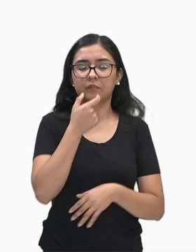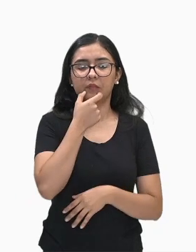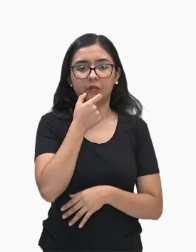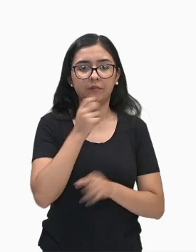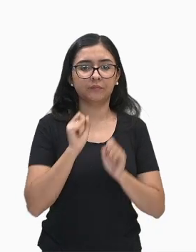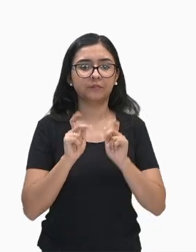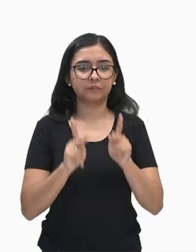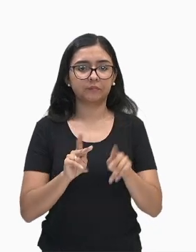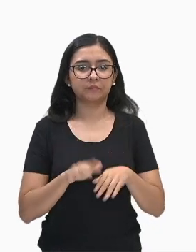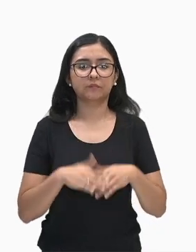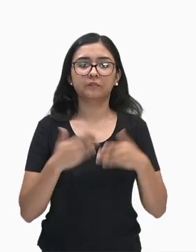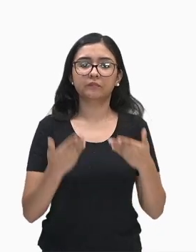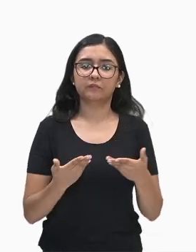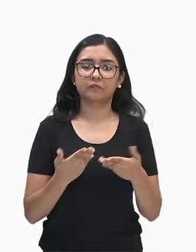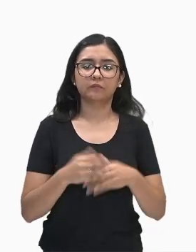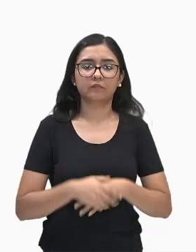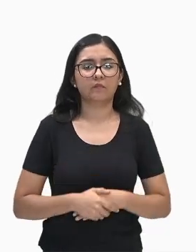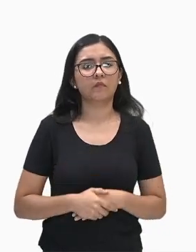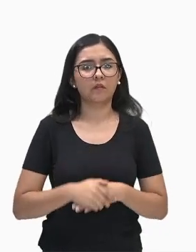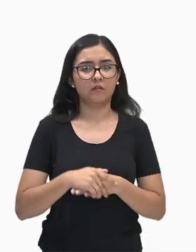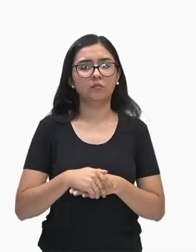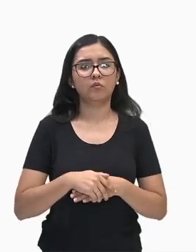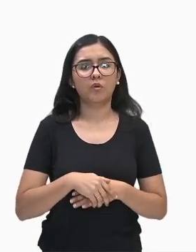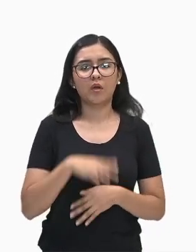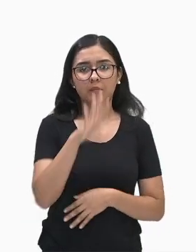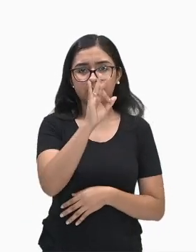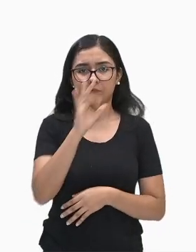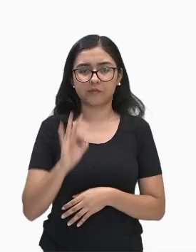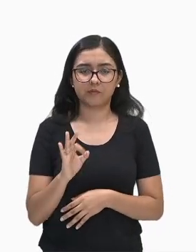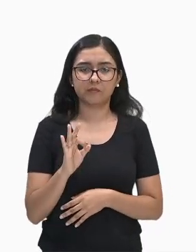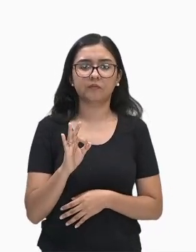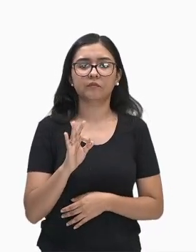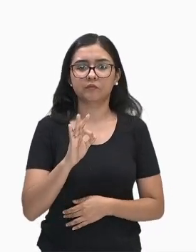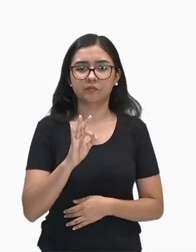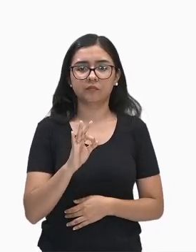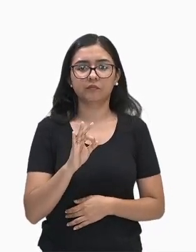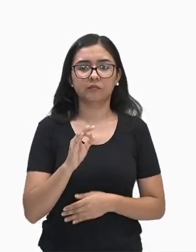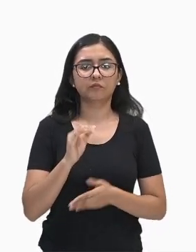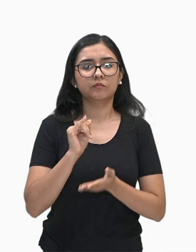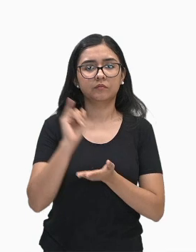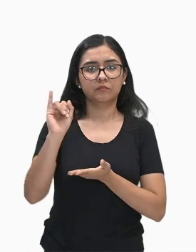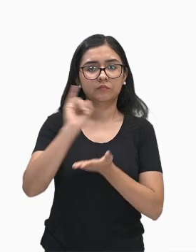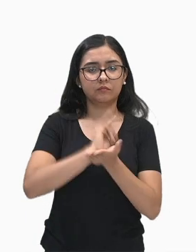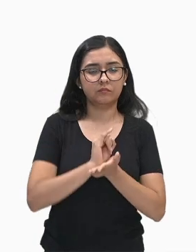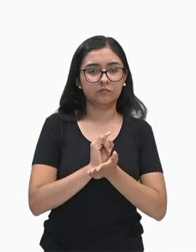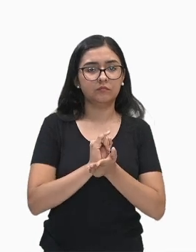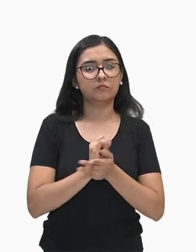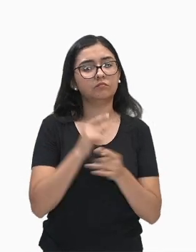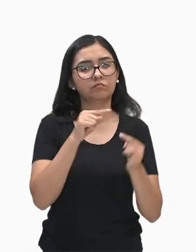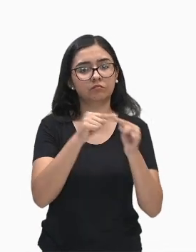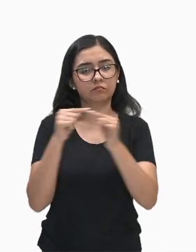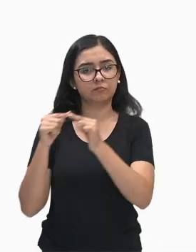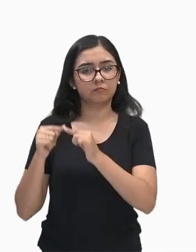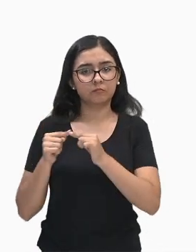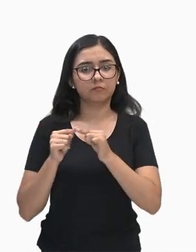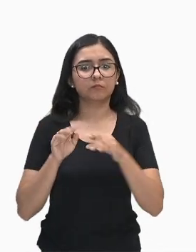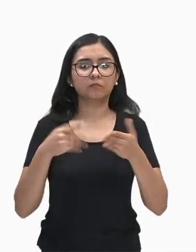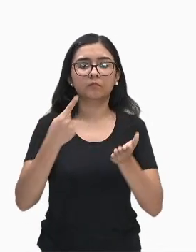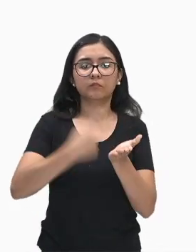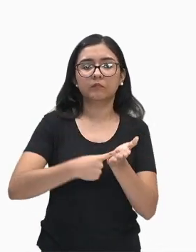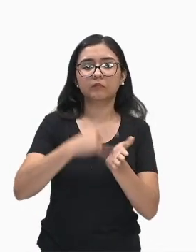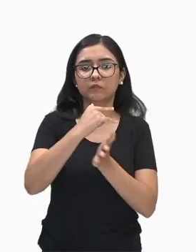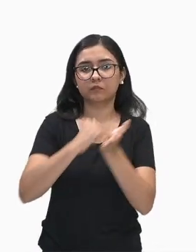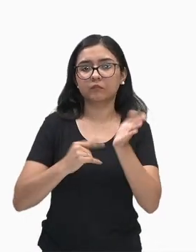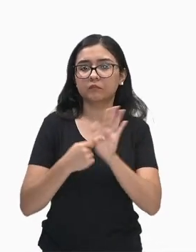A respeito das taxas de importação, de importação, de acordo com a origem, o tratado trazia o